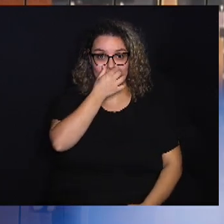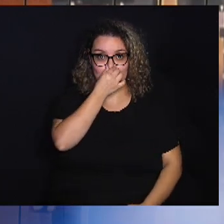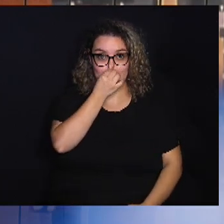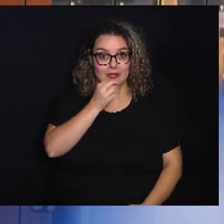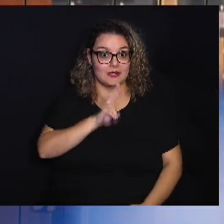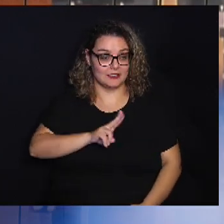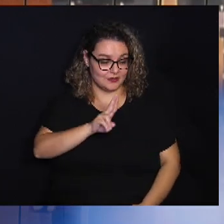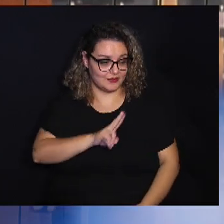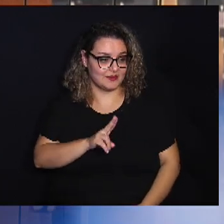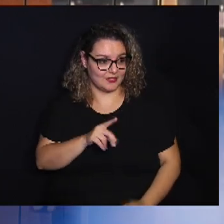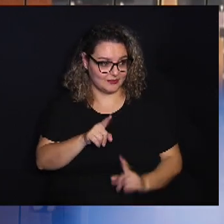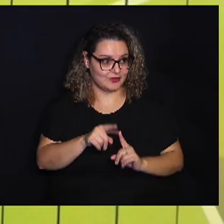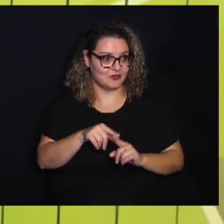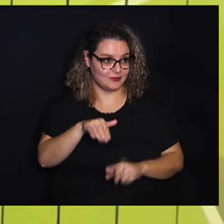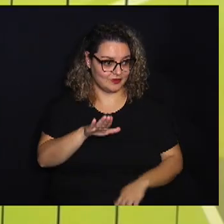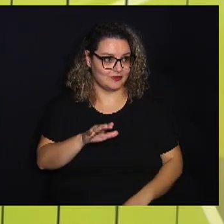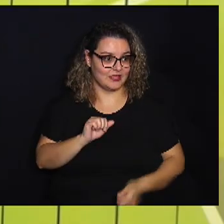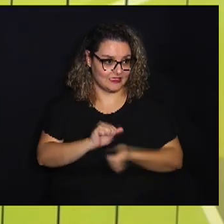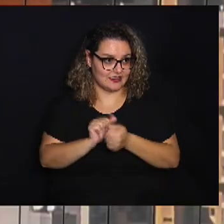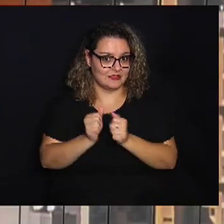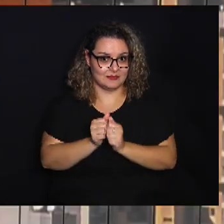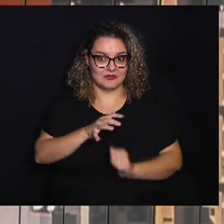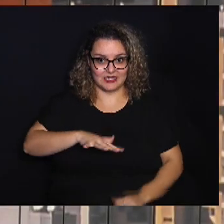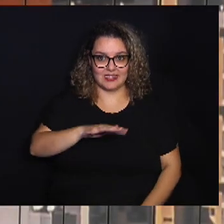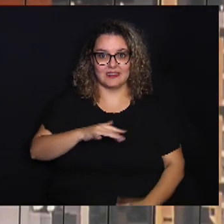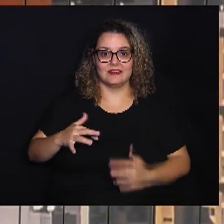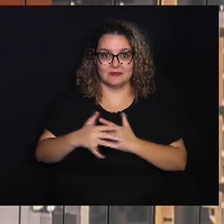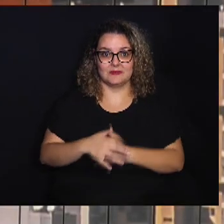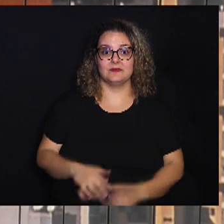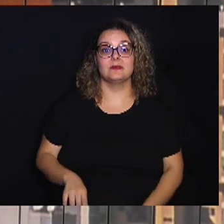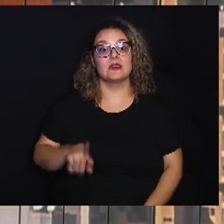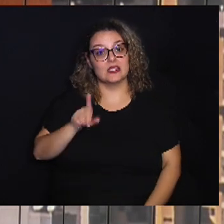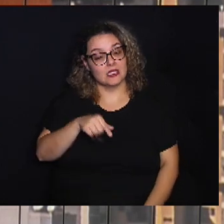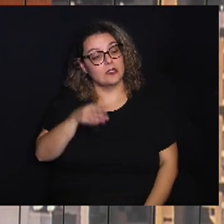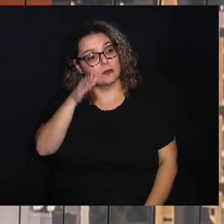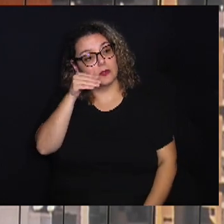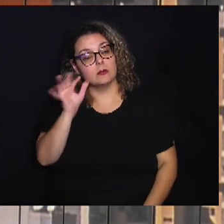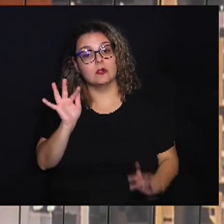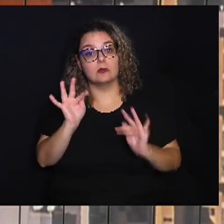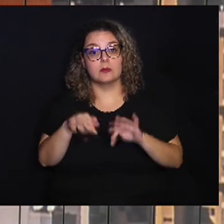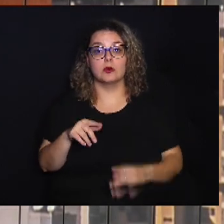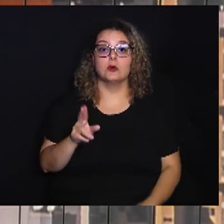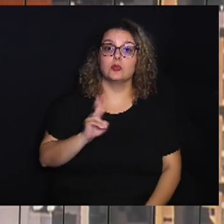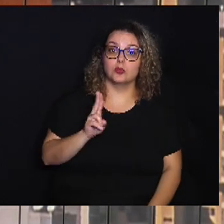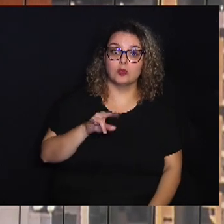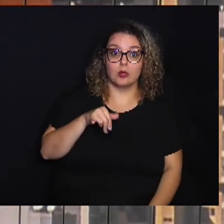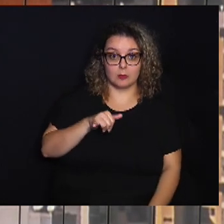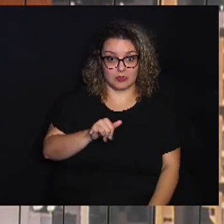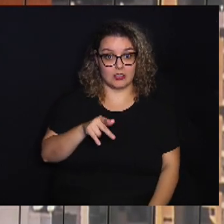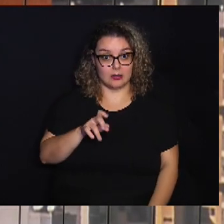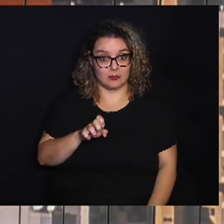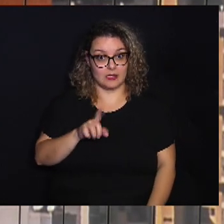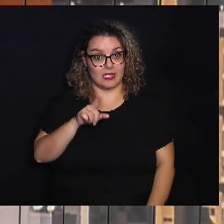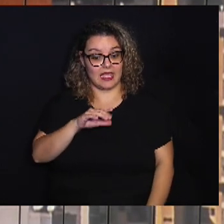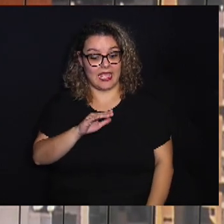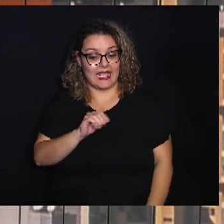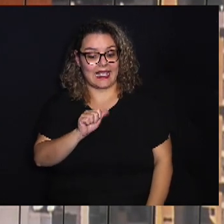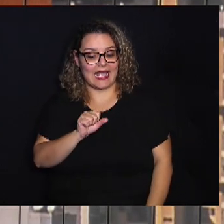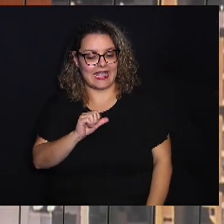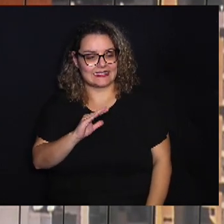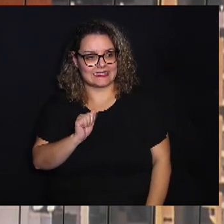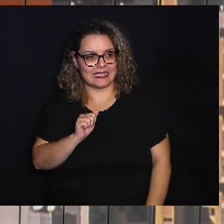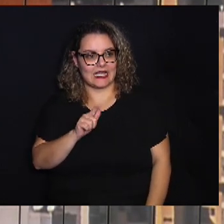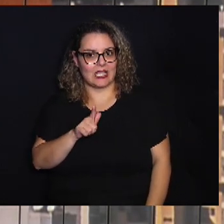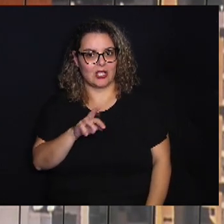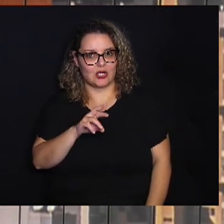seja mais adequada, né, para a área urbana. E uma curiosidade, então, para a gente encerrar, é que o nome do IP quer dizer casca grossa, né,